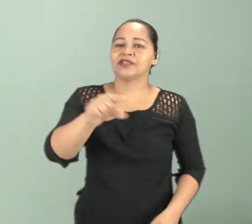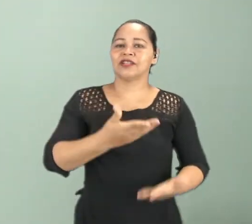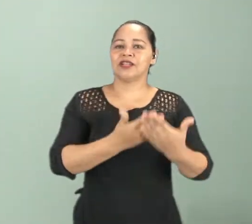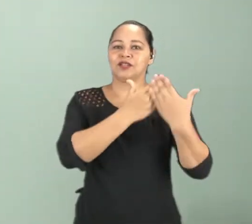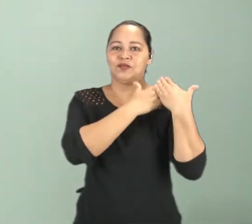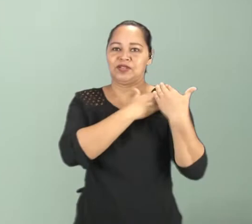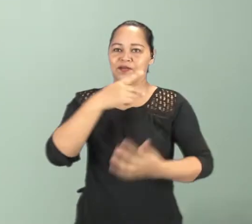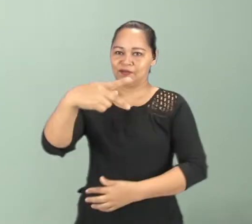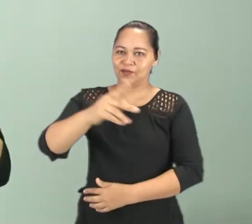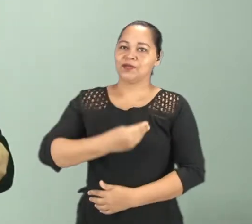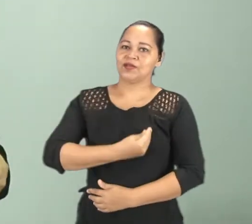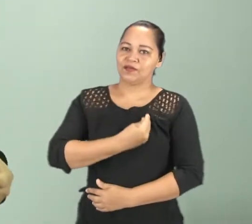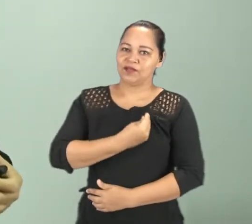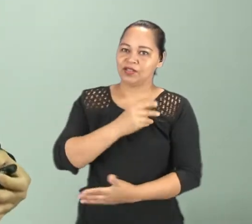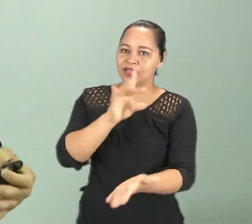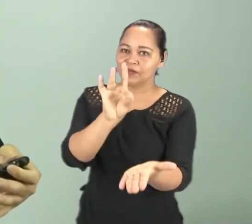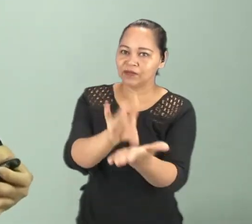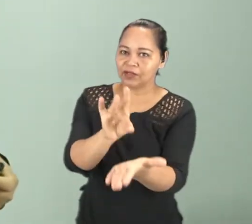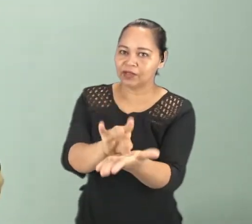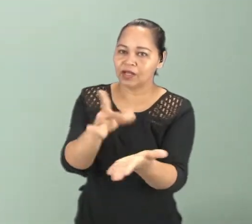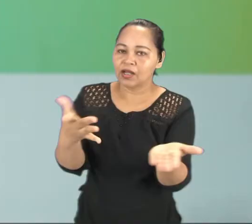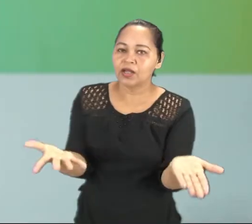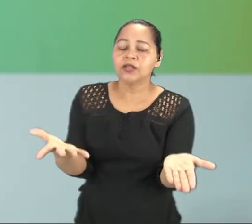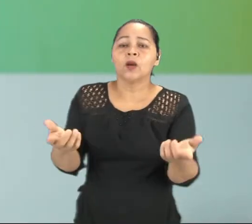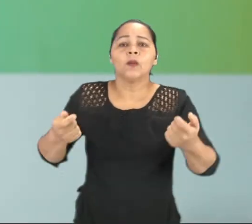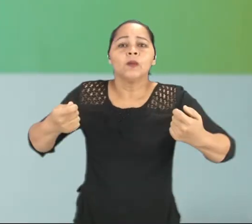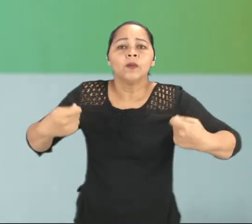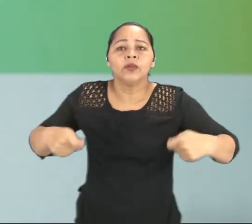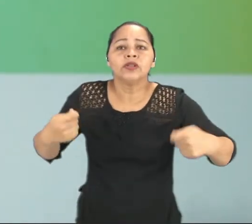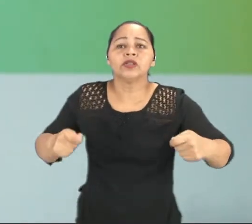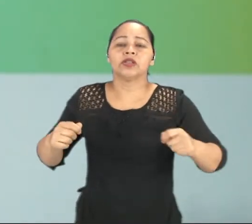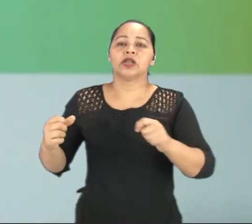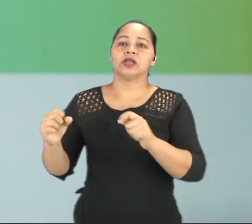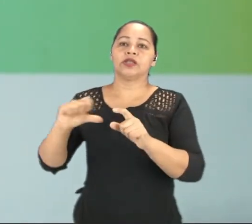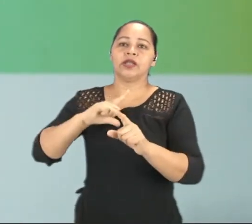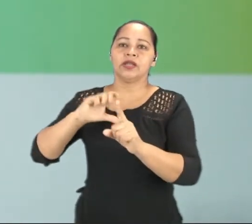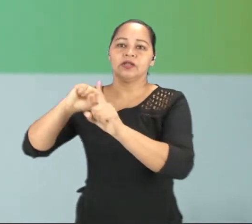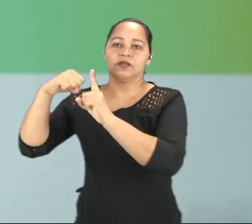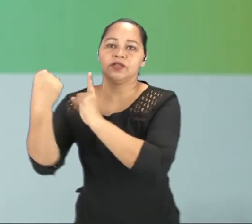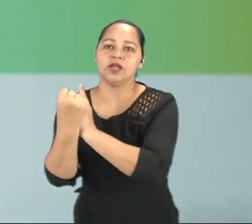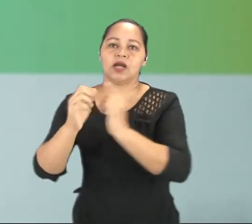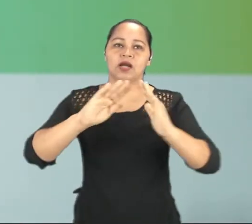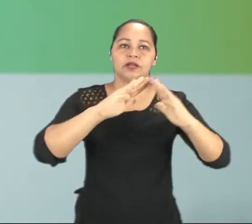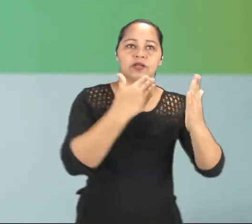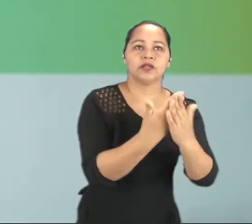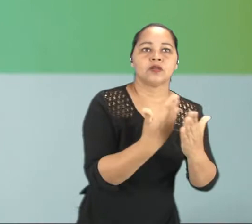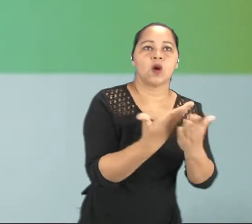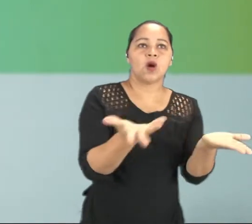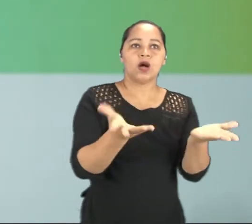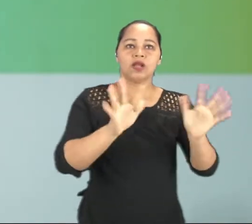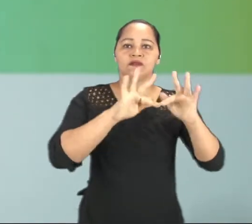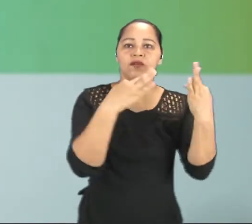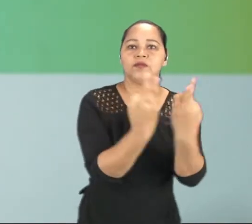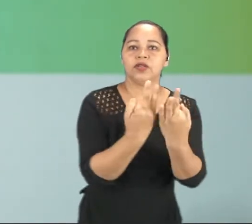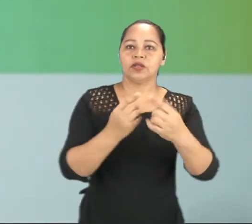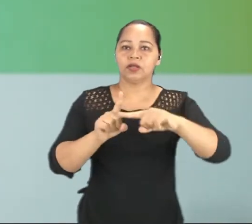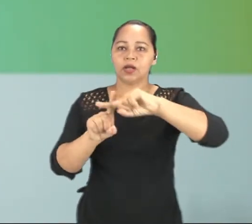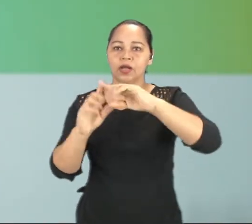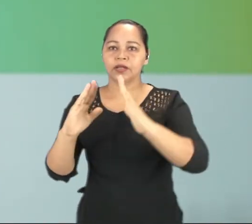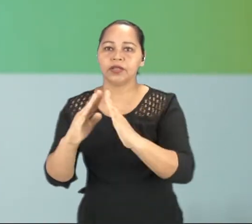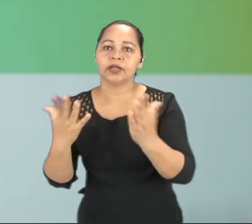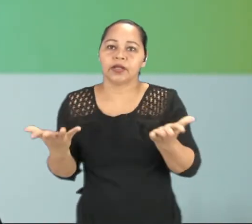o responsável, né, com a ajuda, com o aparato da sociedade, da escola e da sua família, com certeza,